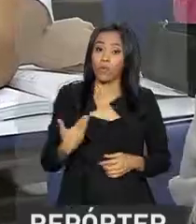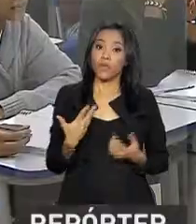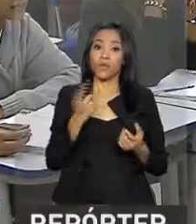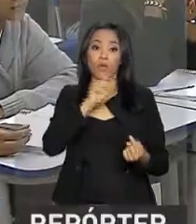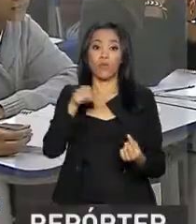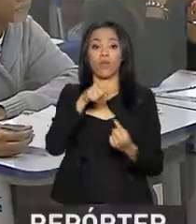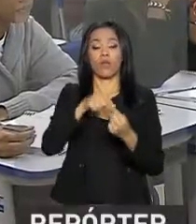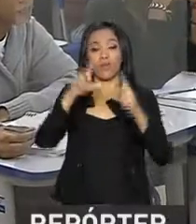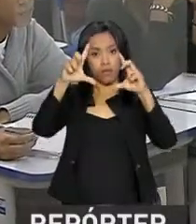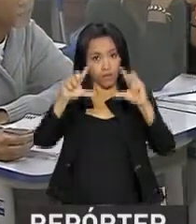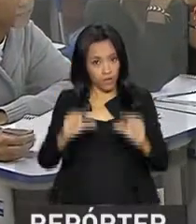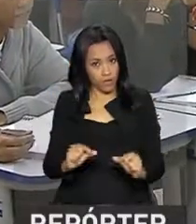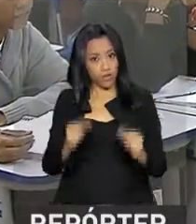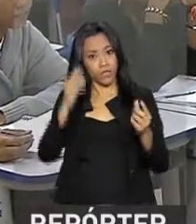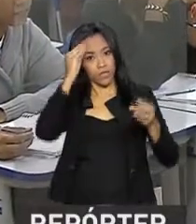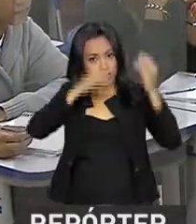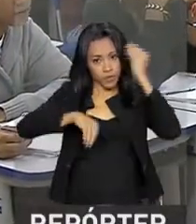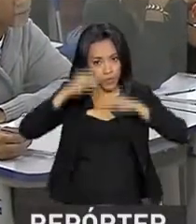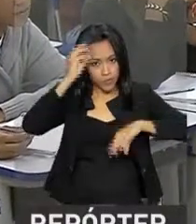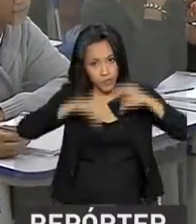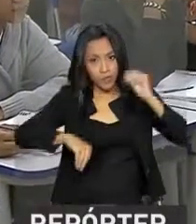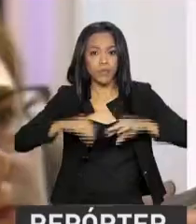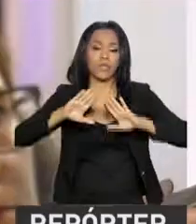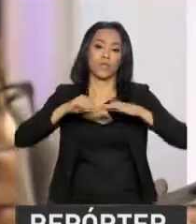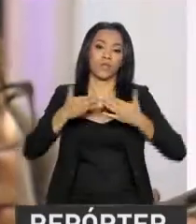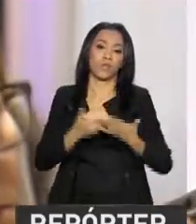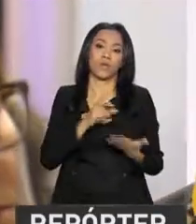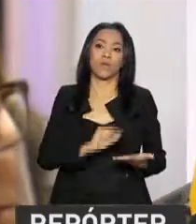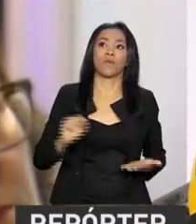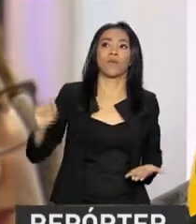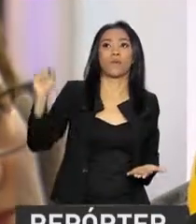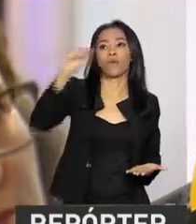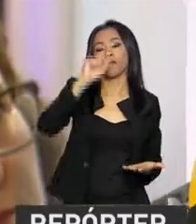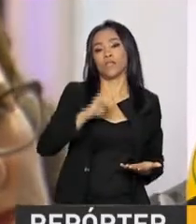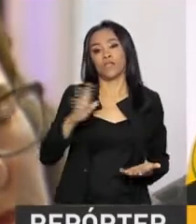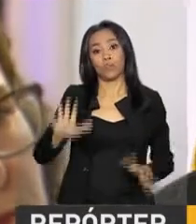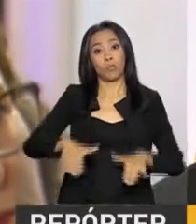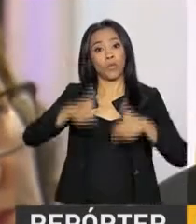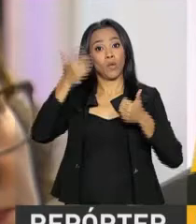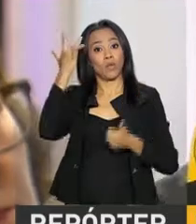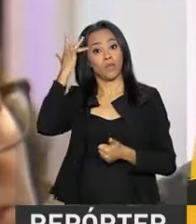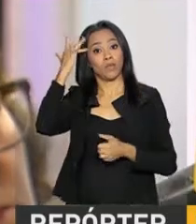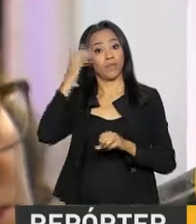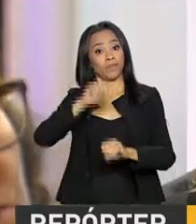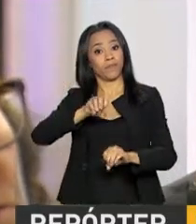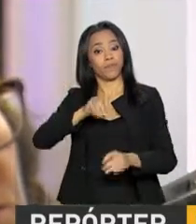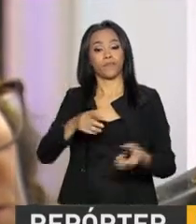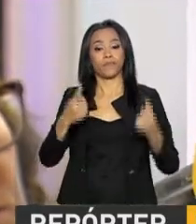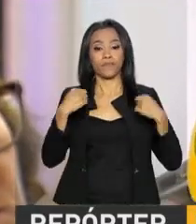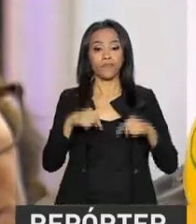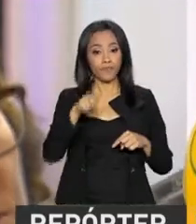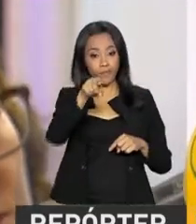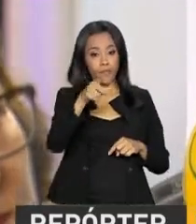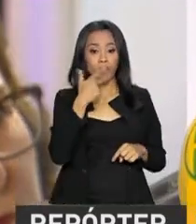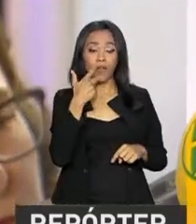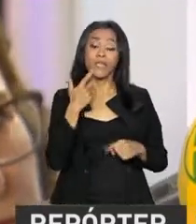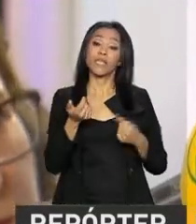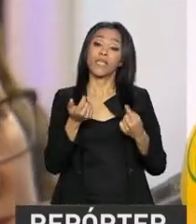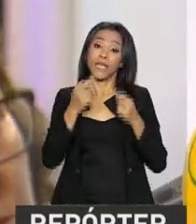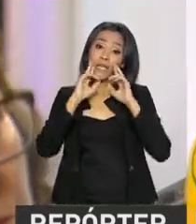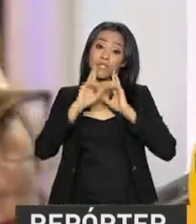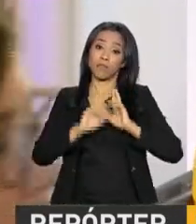e dar mais qualidade ao ensino do país o espírito da base respeita o propósito maior da reforma do ensino